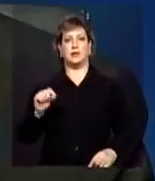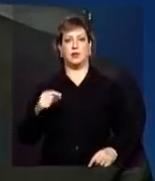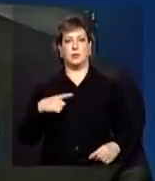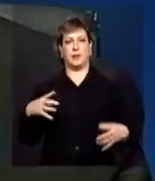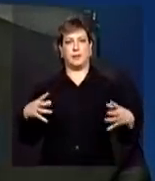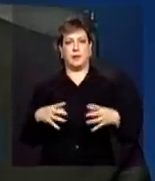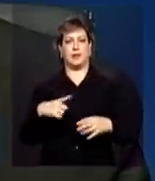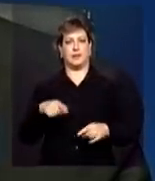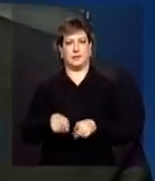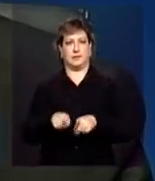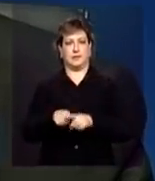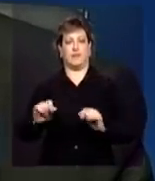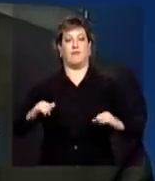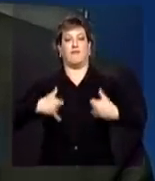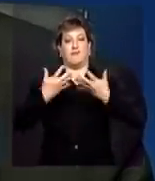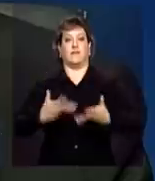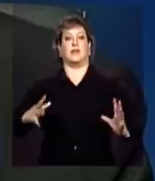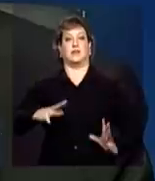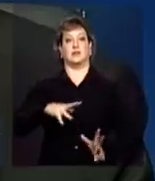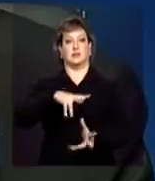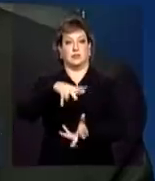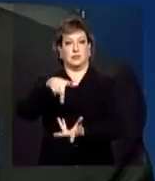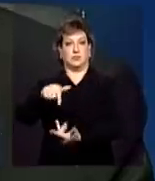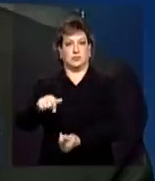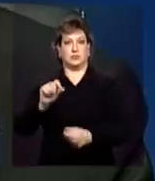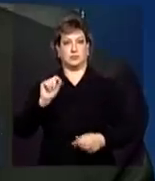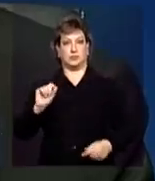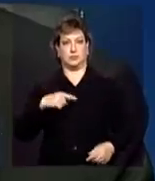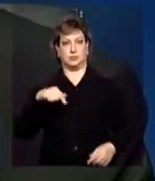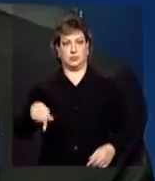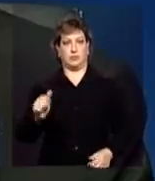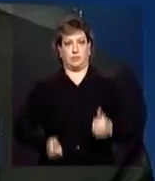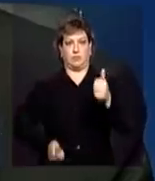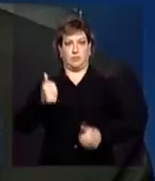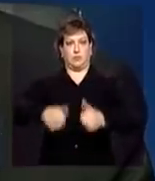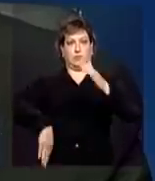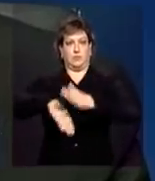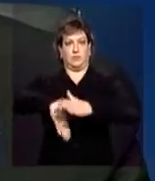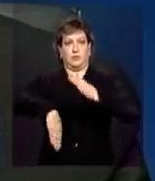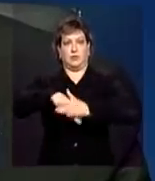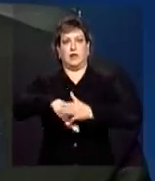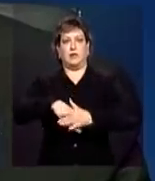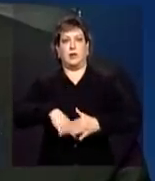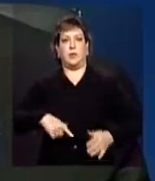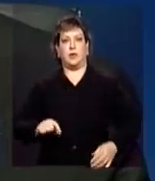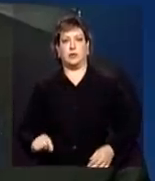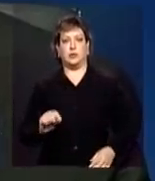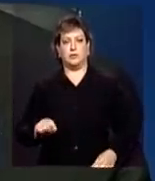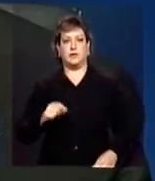festa mundial do futebol, que é o esporte mais universal,